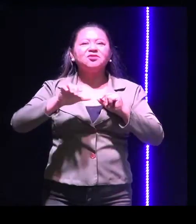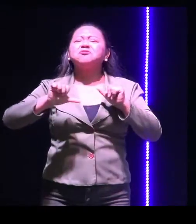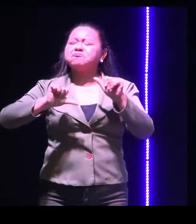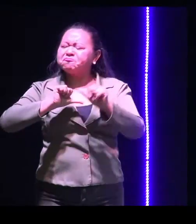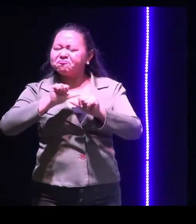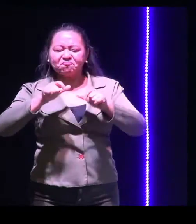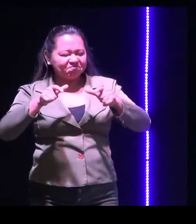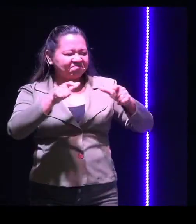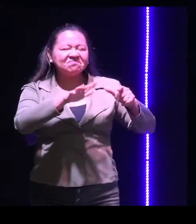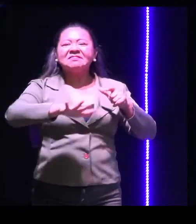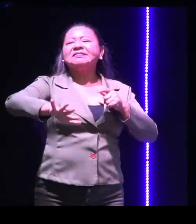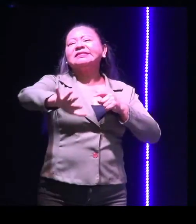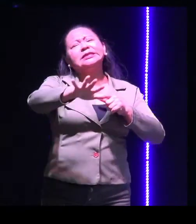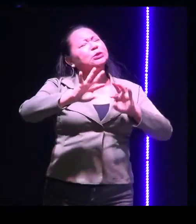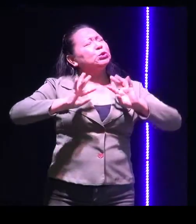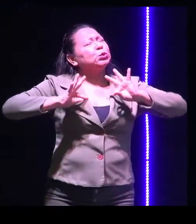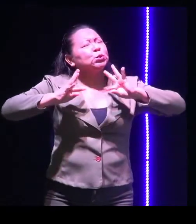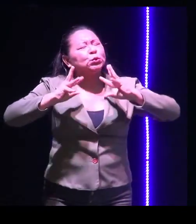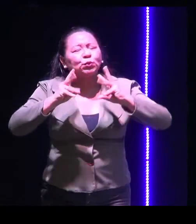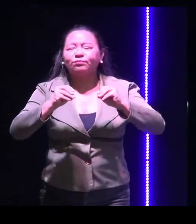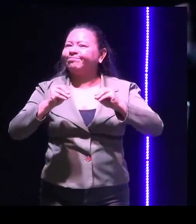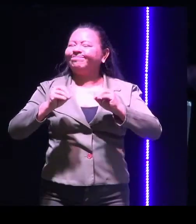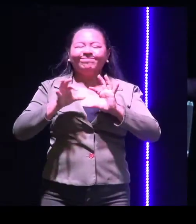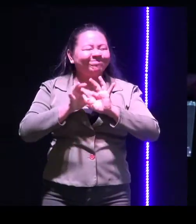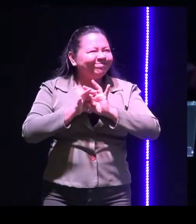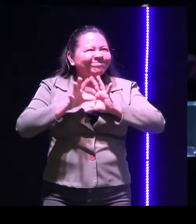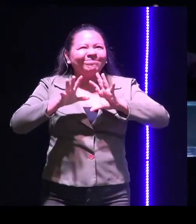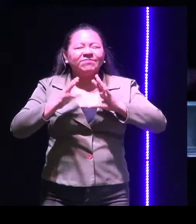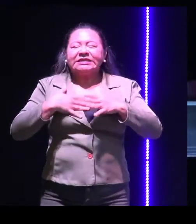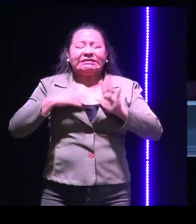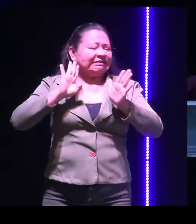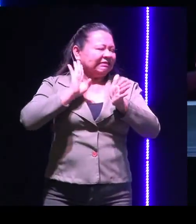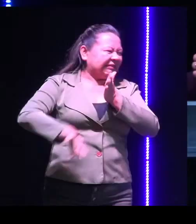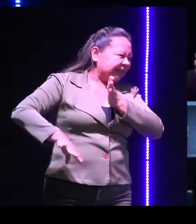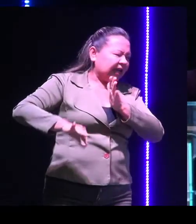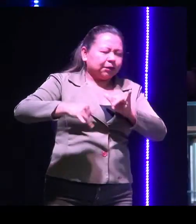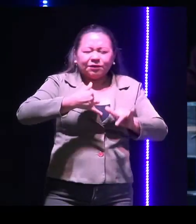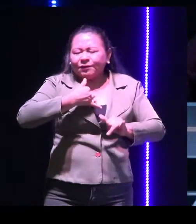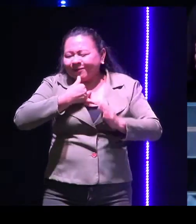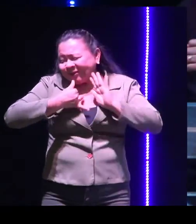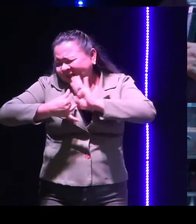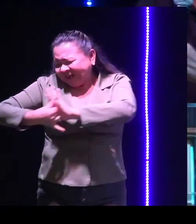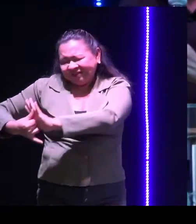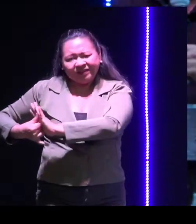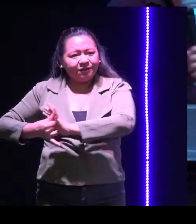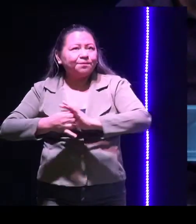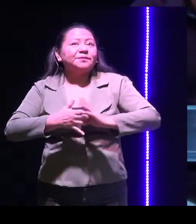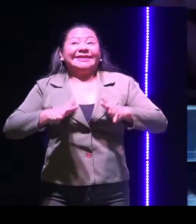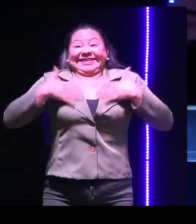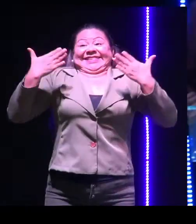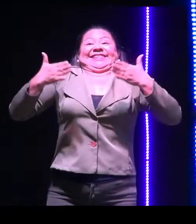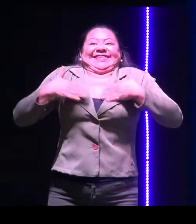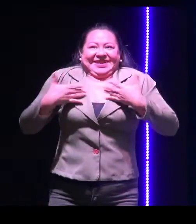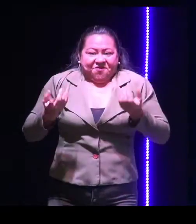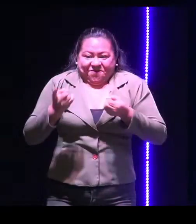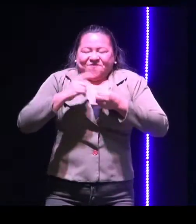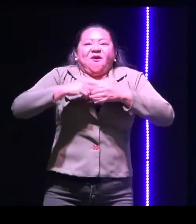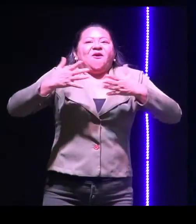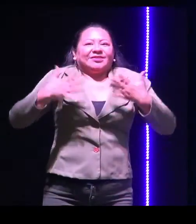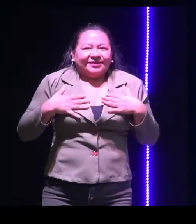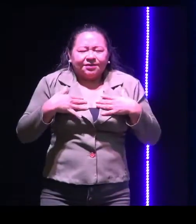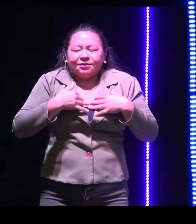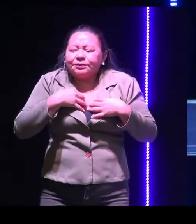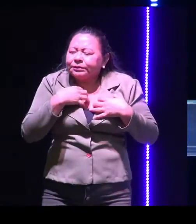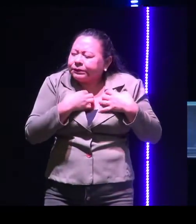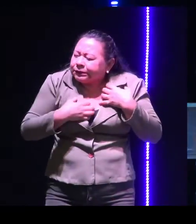muda, a situação muda, sai a tristeza e entra a alegria, sai a solidão e